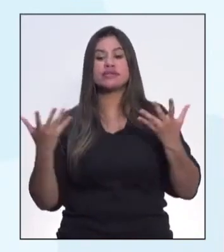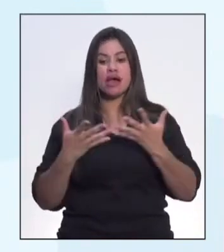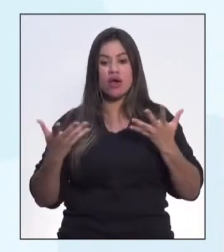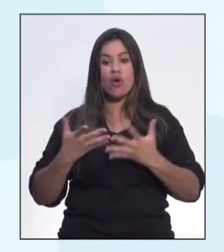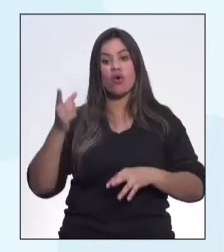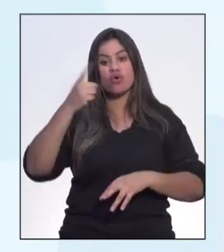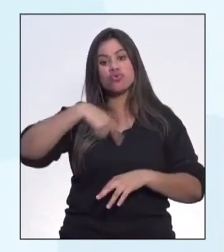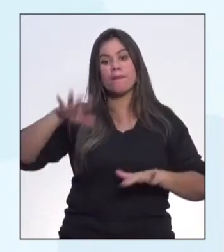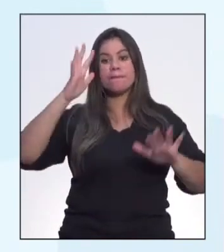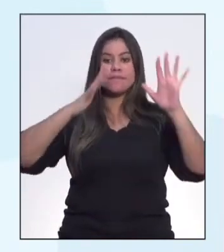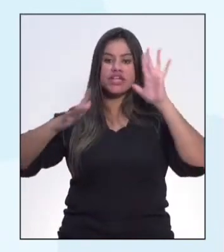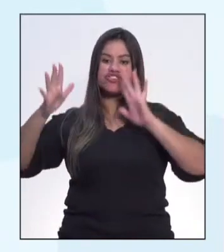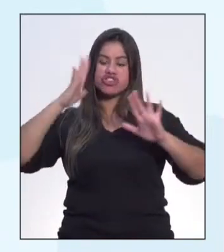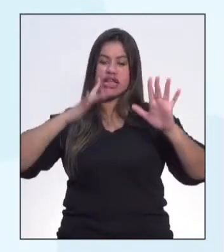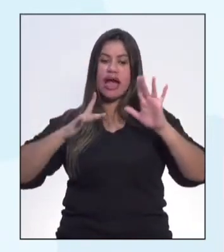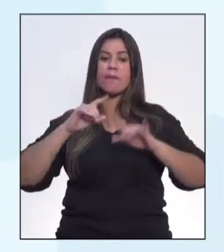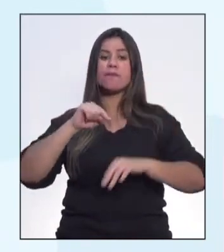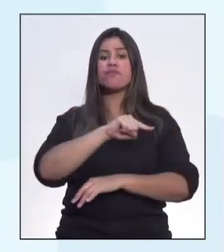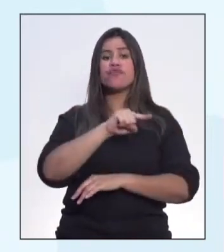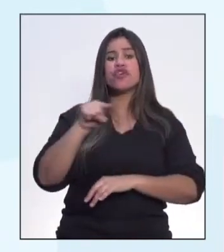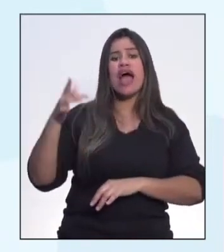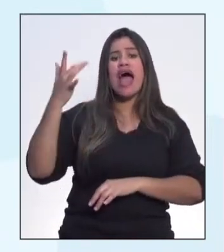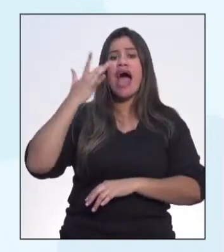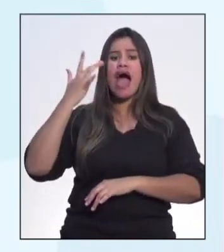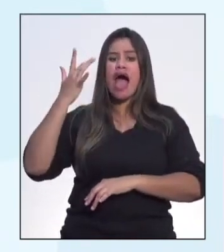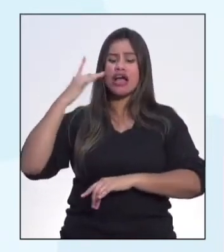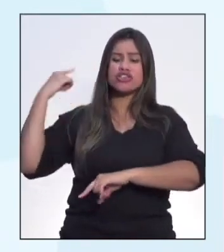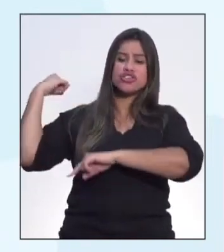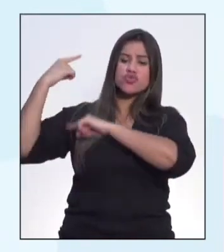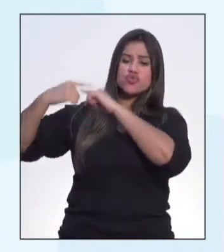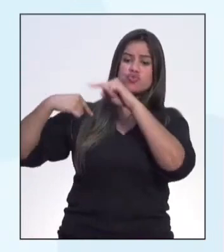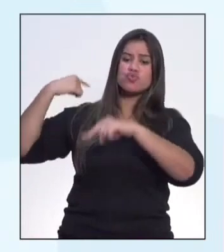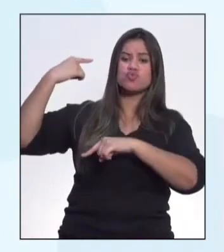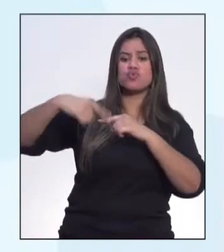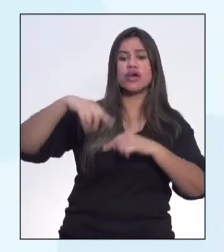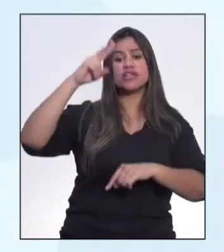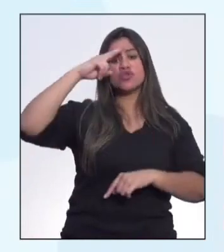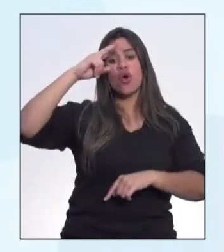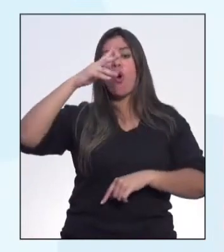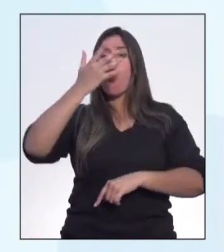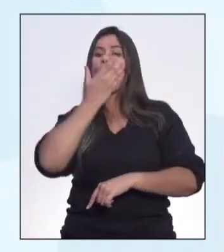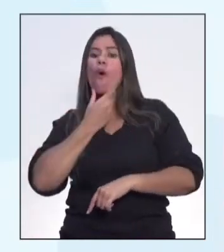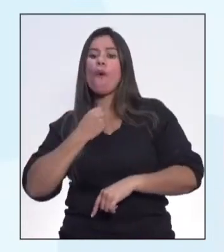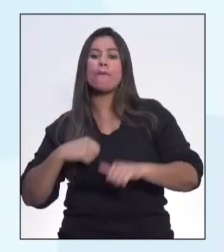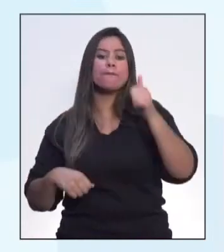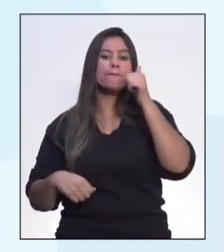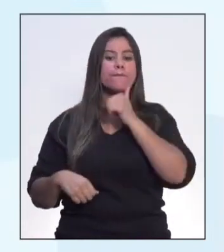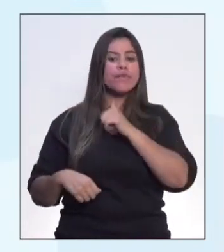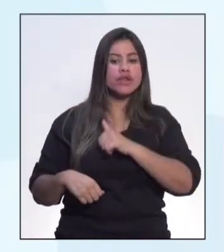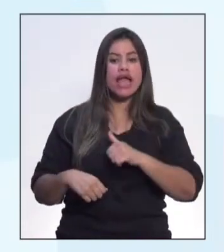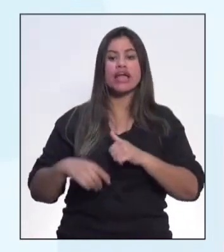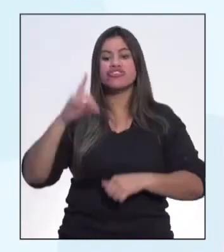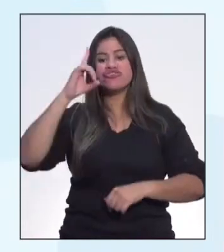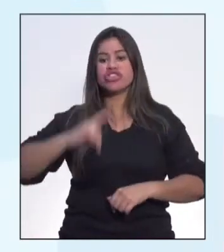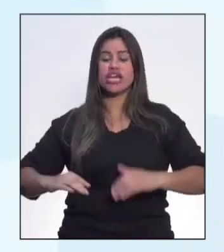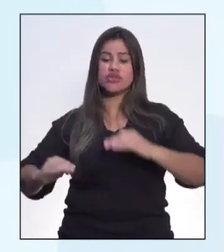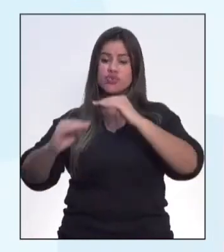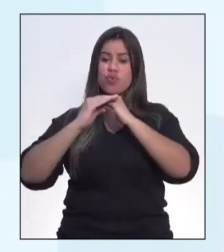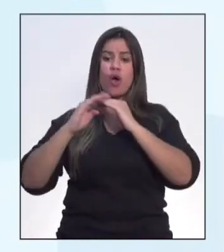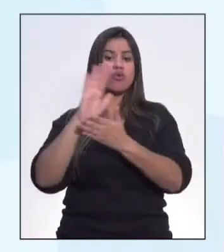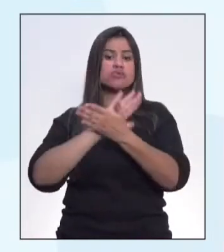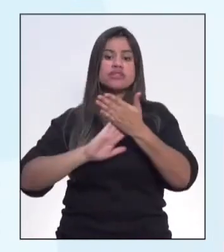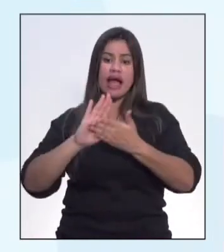pensar o seguinte: por que vocês acham que, ao longo da história, homens e mulheres não tiveram os mesmos direitos?